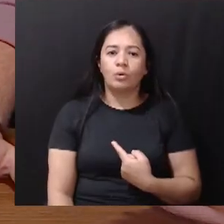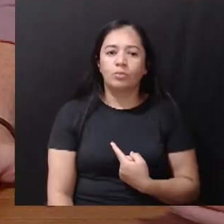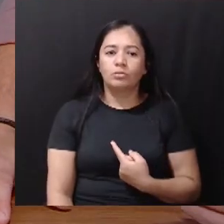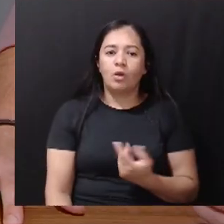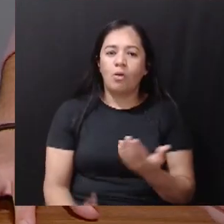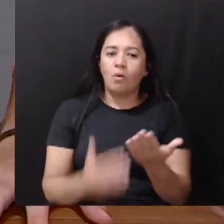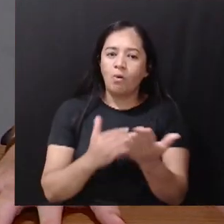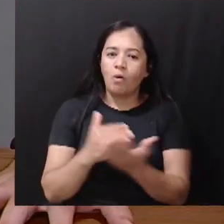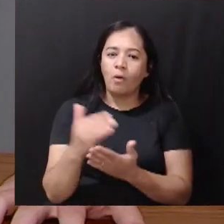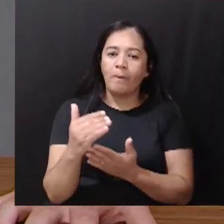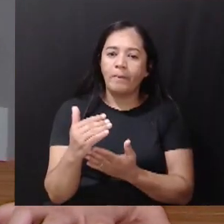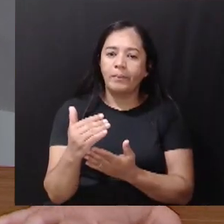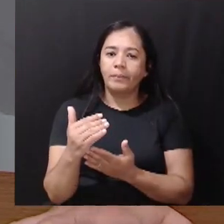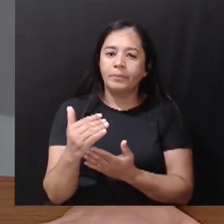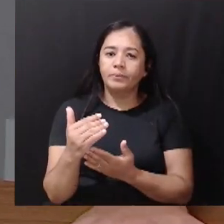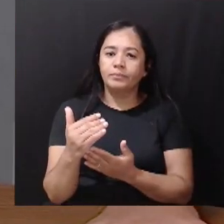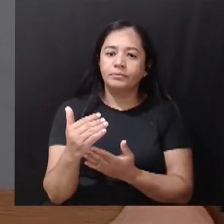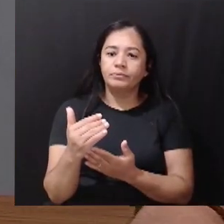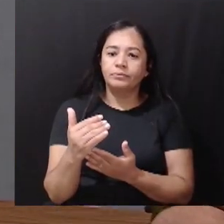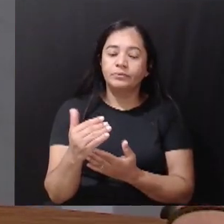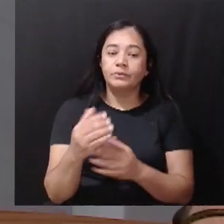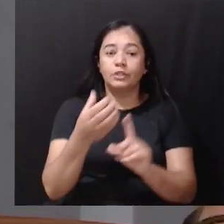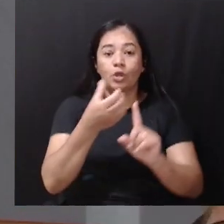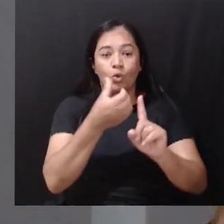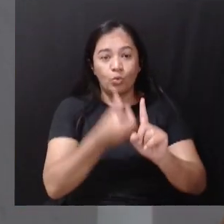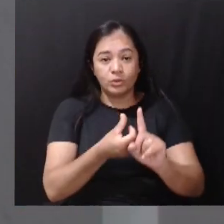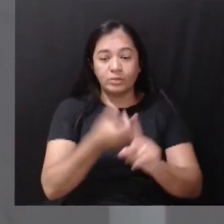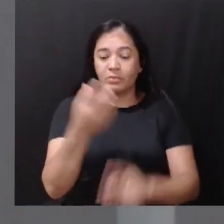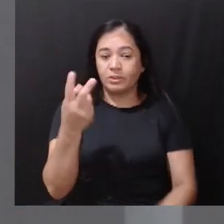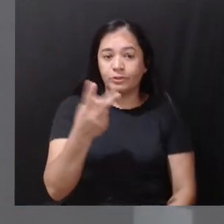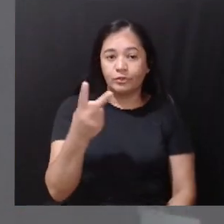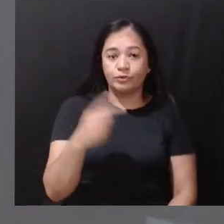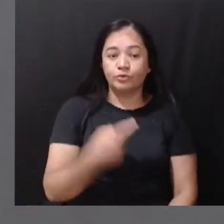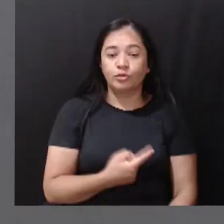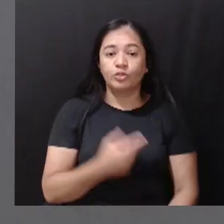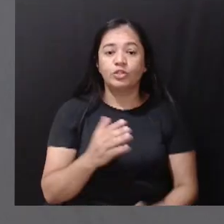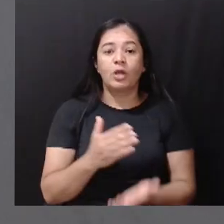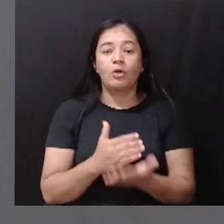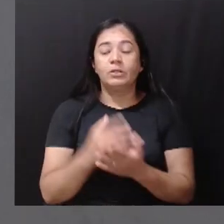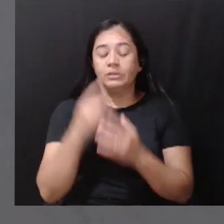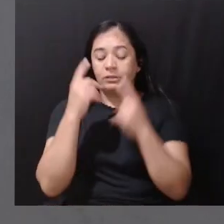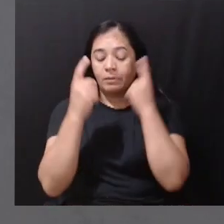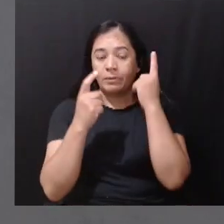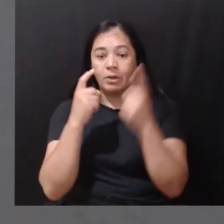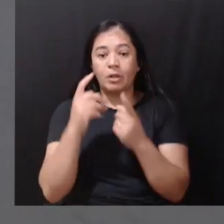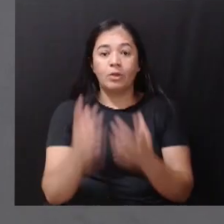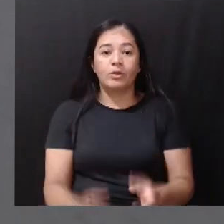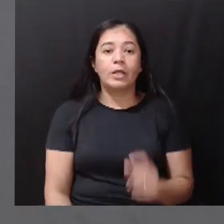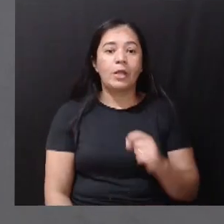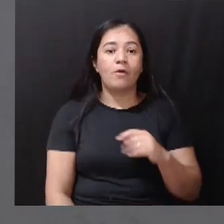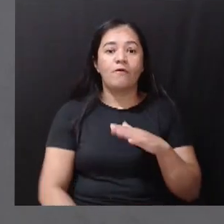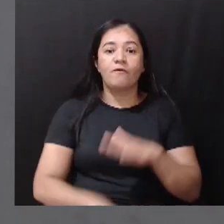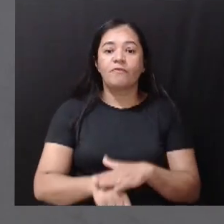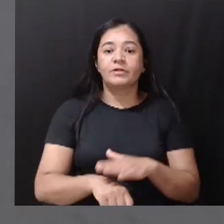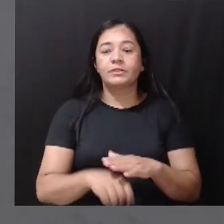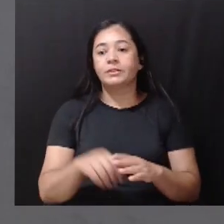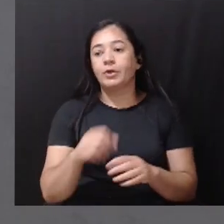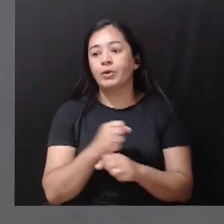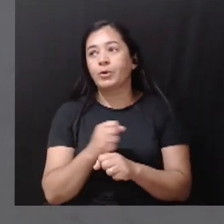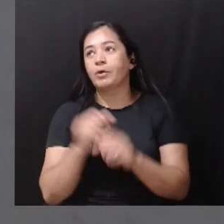ali o segundo semestre, a gente já entra na preocupação do o que vou fazer na virada do